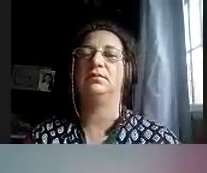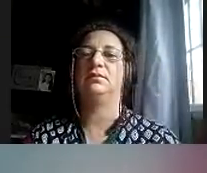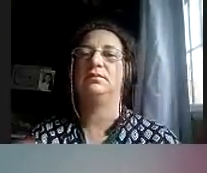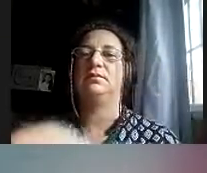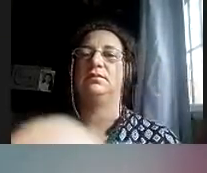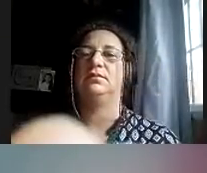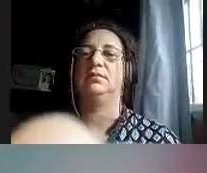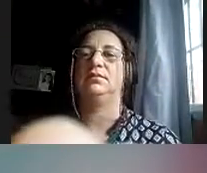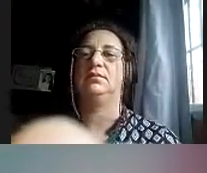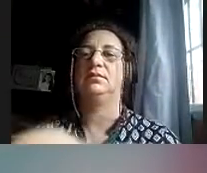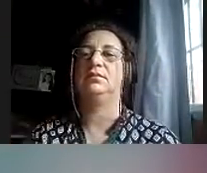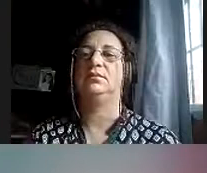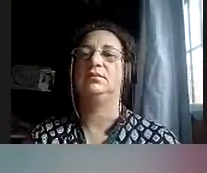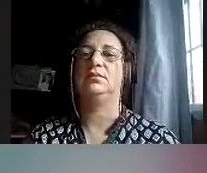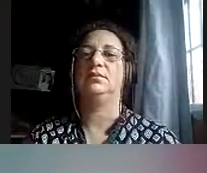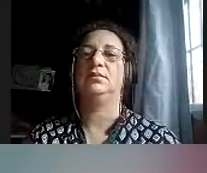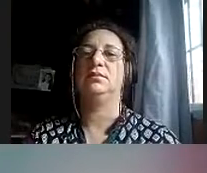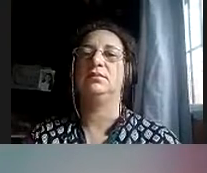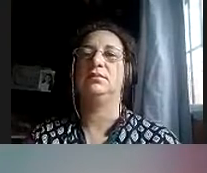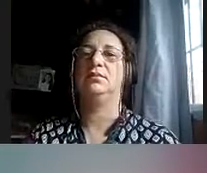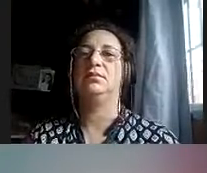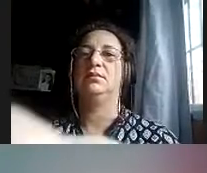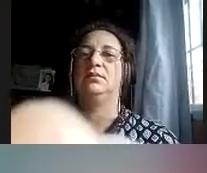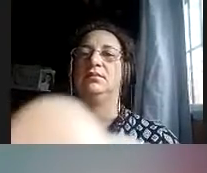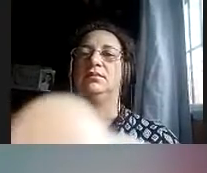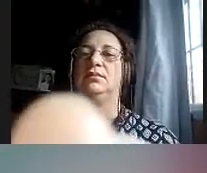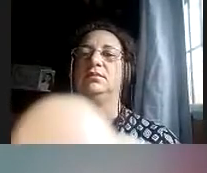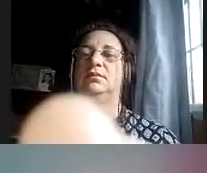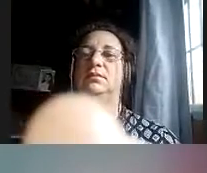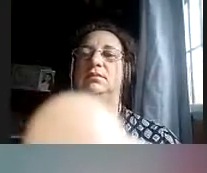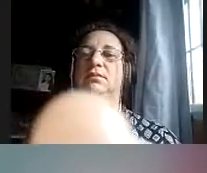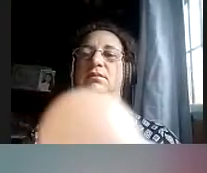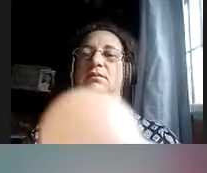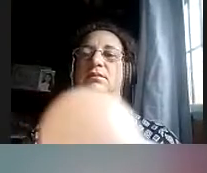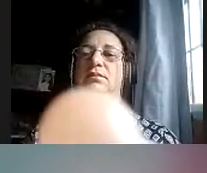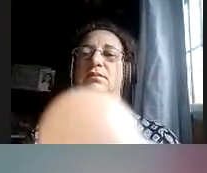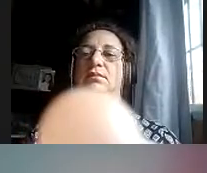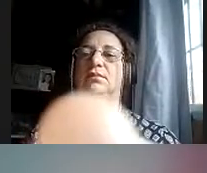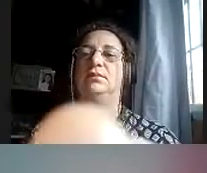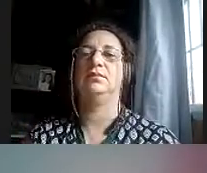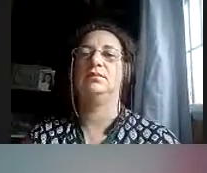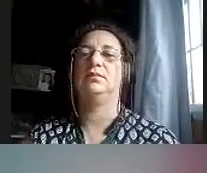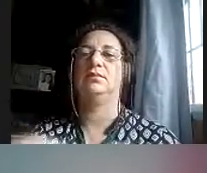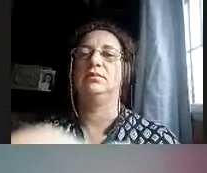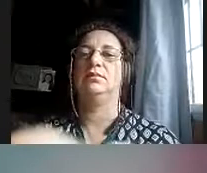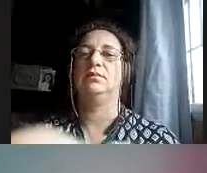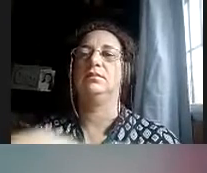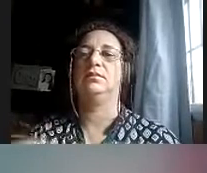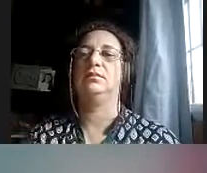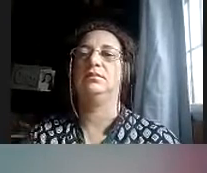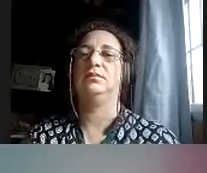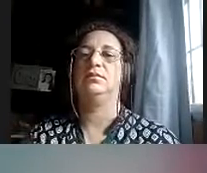tempo, você, Cal, o Flávio, foram super econômicos no tempo, a gente, né, tá super dentro do horário, até um